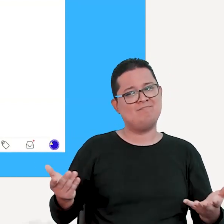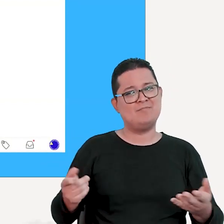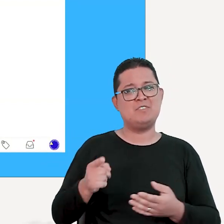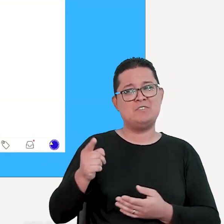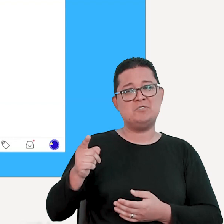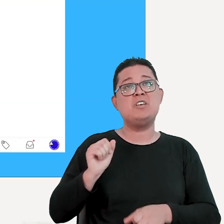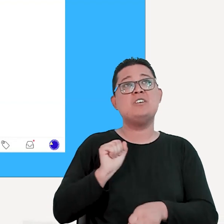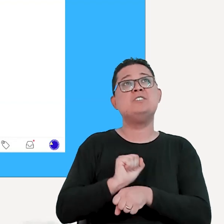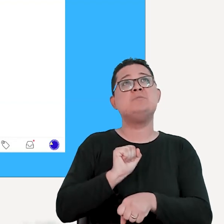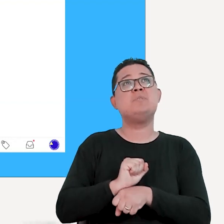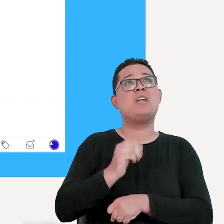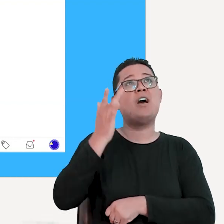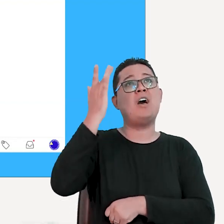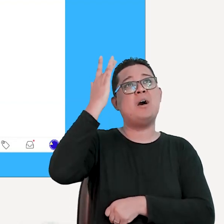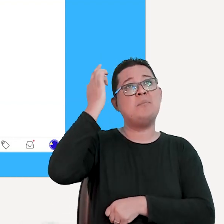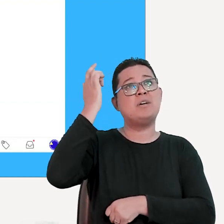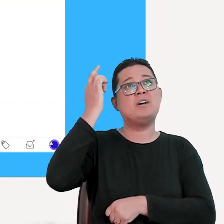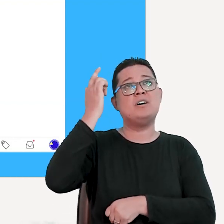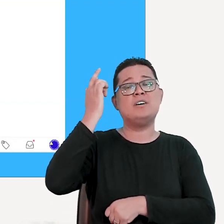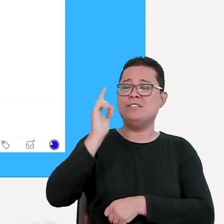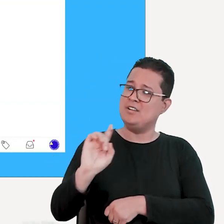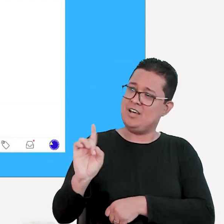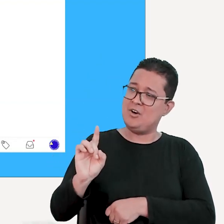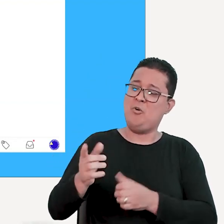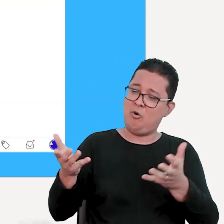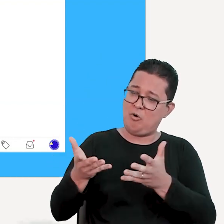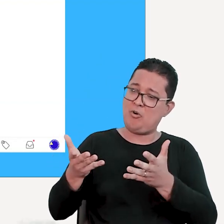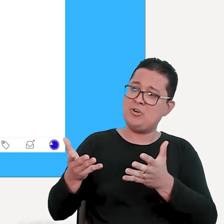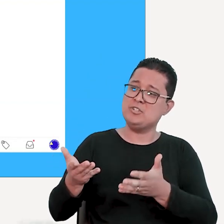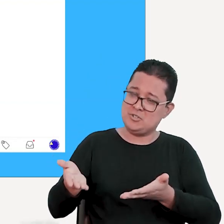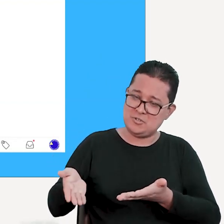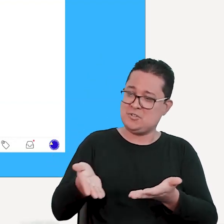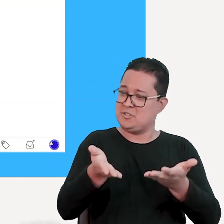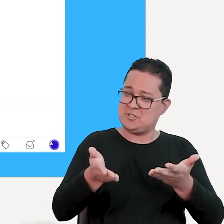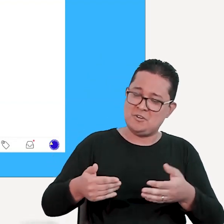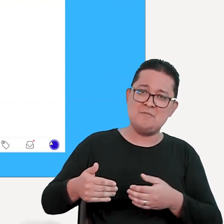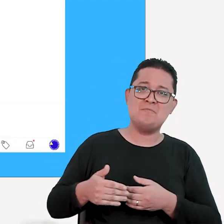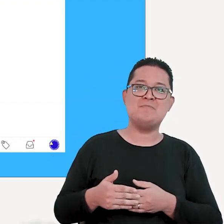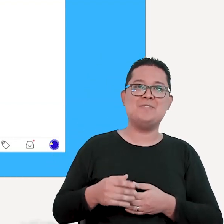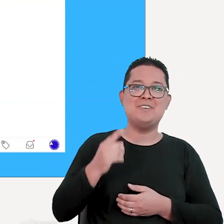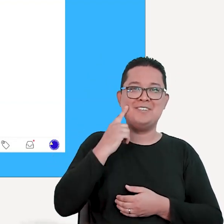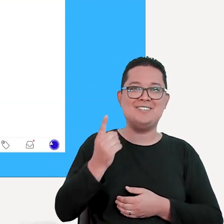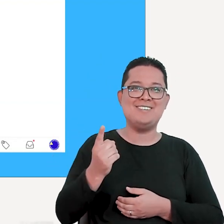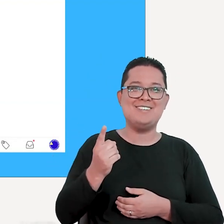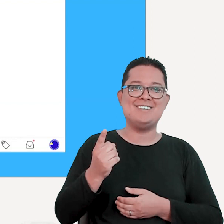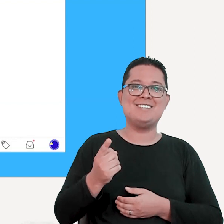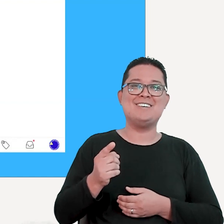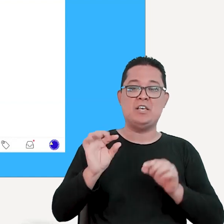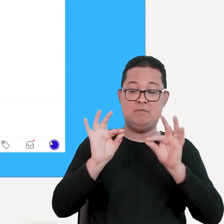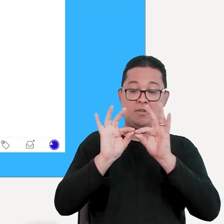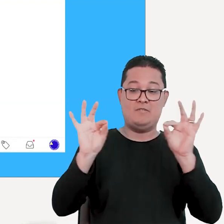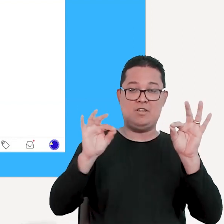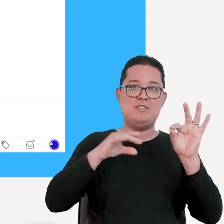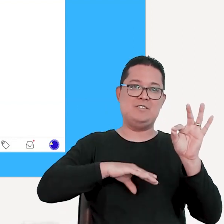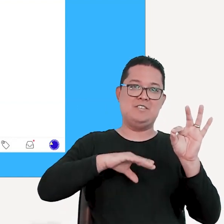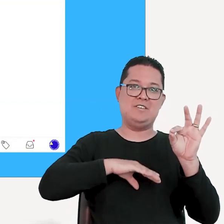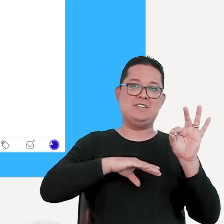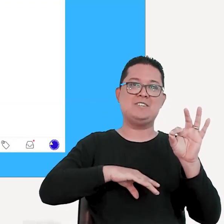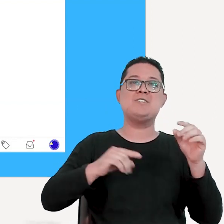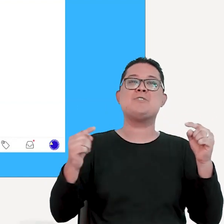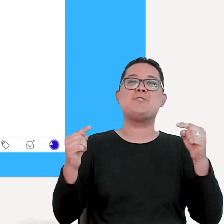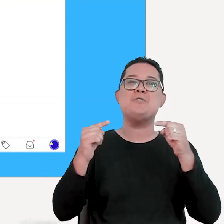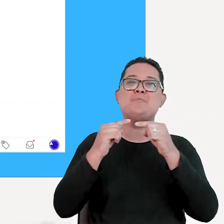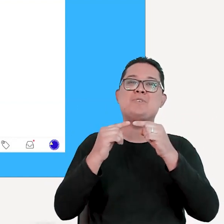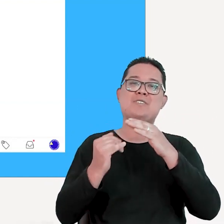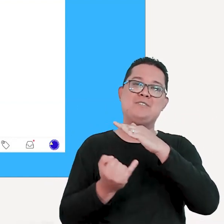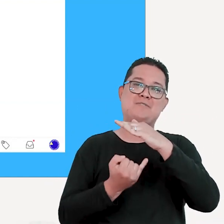amanhã a compra que você pode fazer hoje. Eles poderiam ter escrito de uma forma mais direta, mais objetiva? Sim, mas